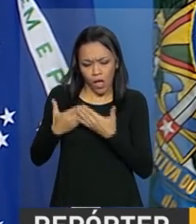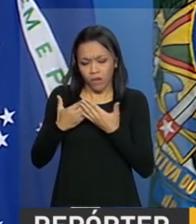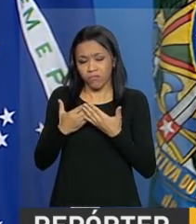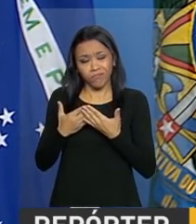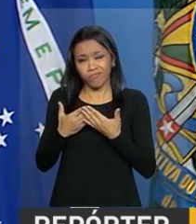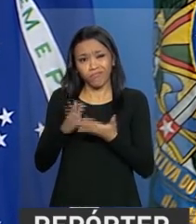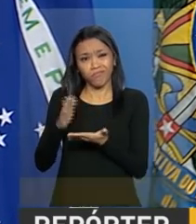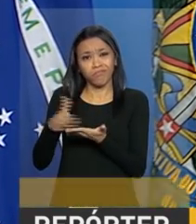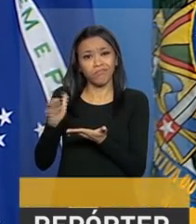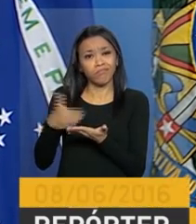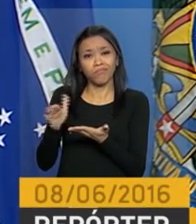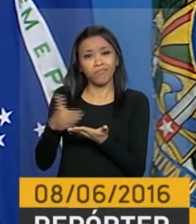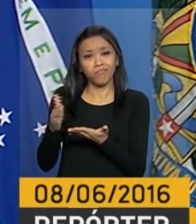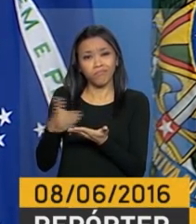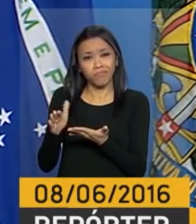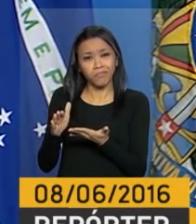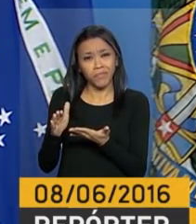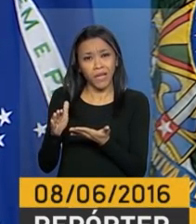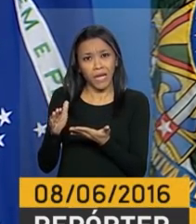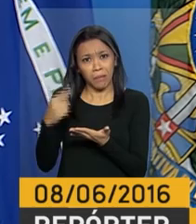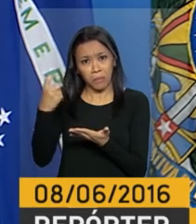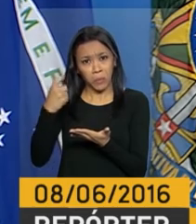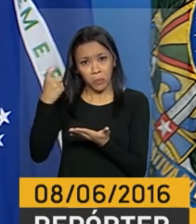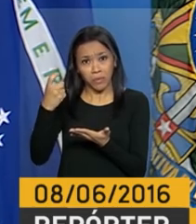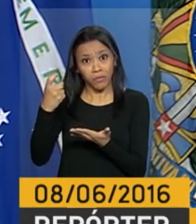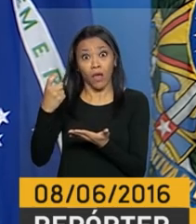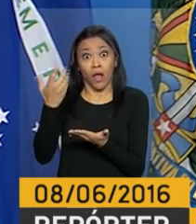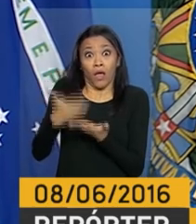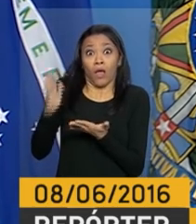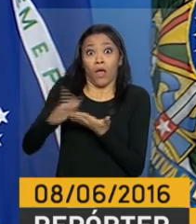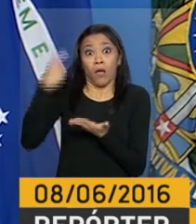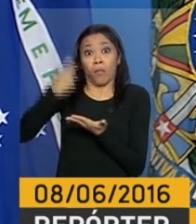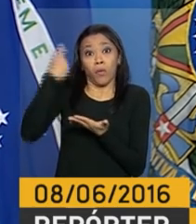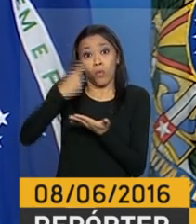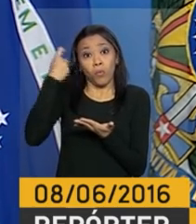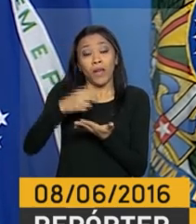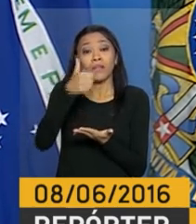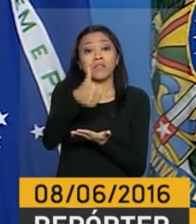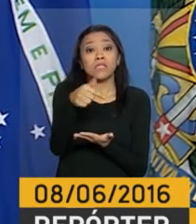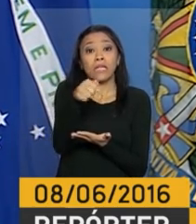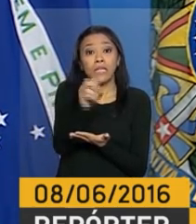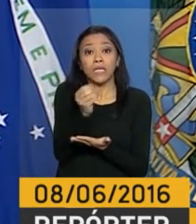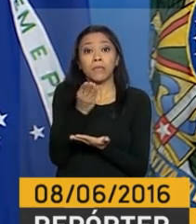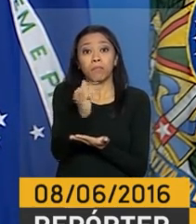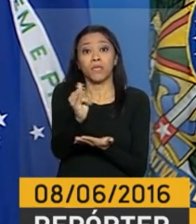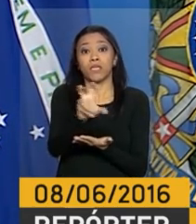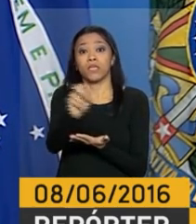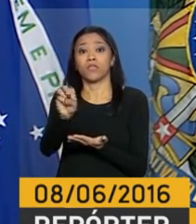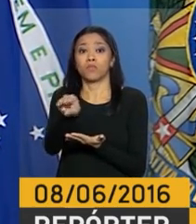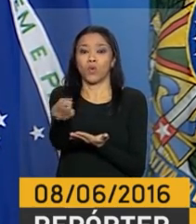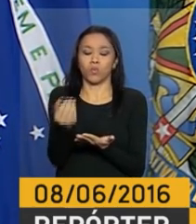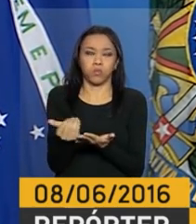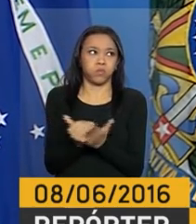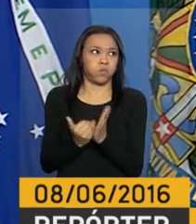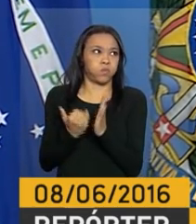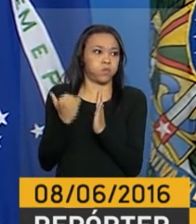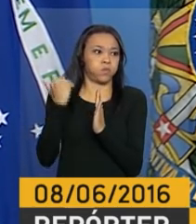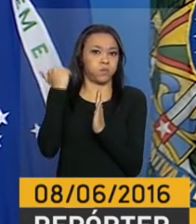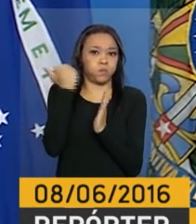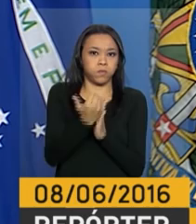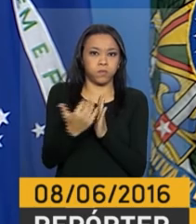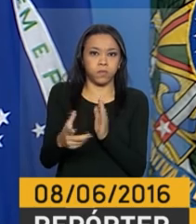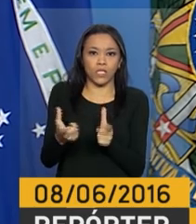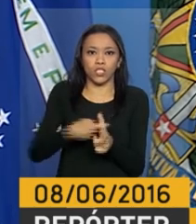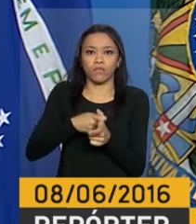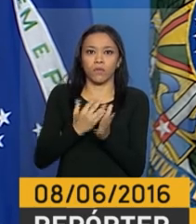preocupante mas extremamente preocupante porque o déficit era de 170 bilhões e 500 milhões então nós tínhamos